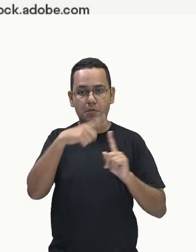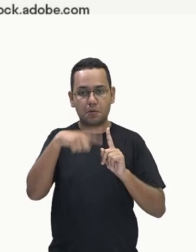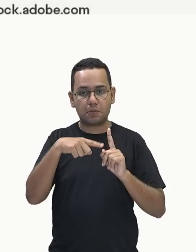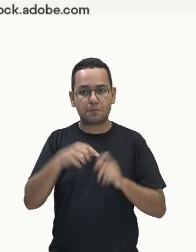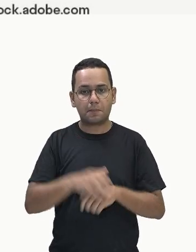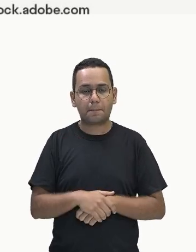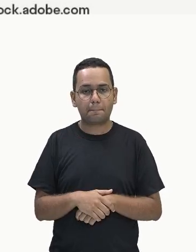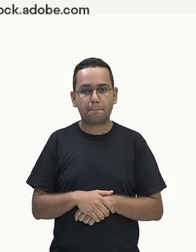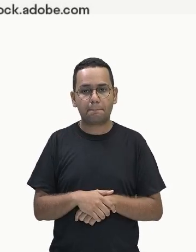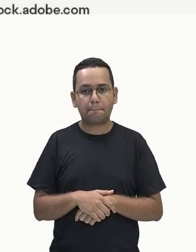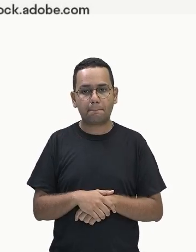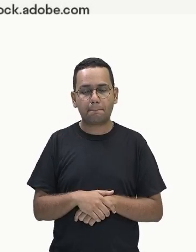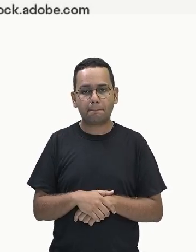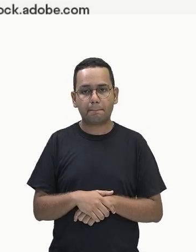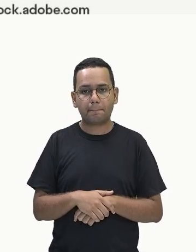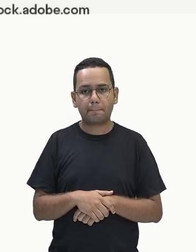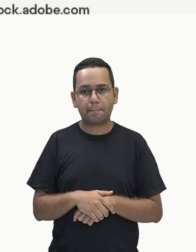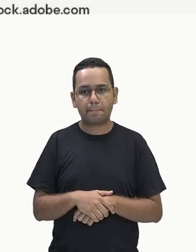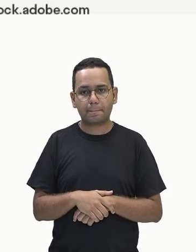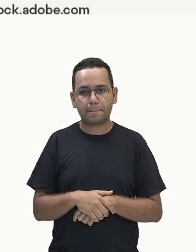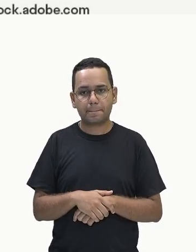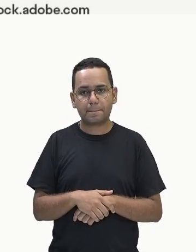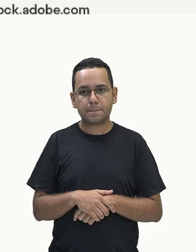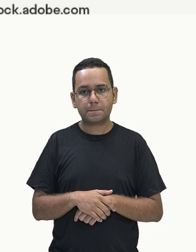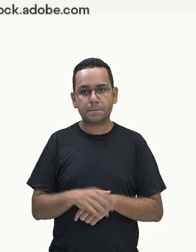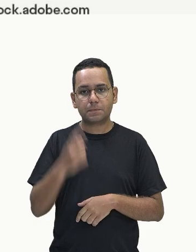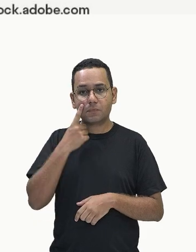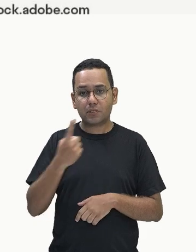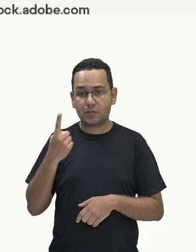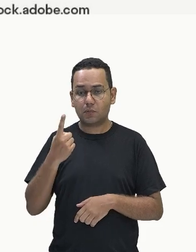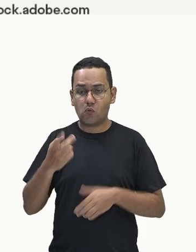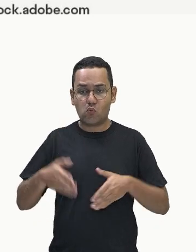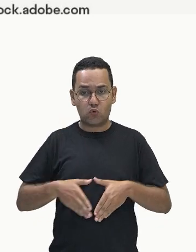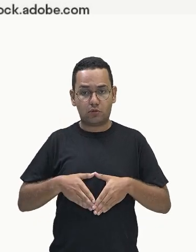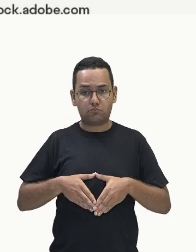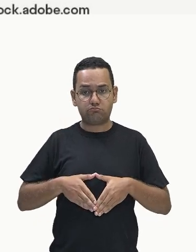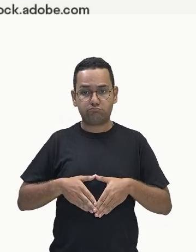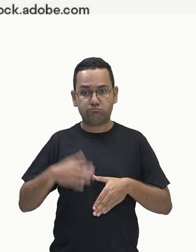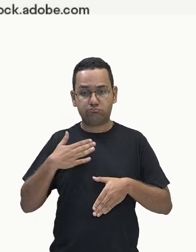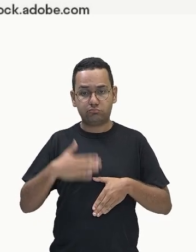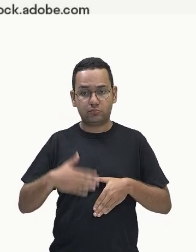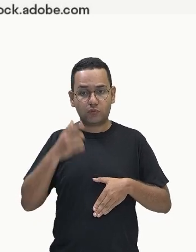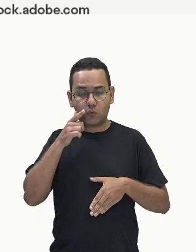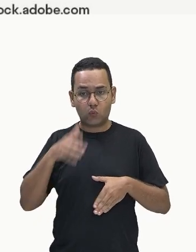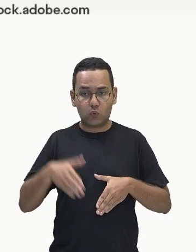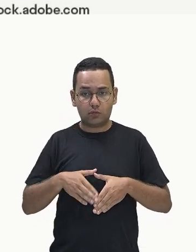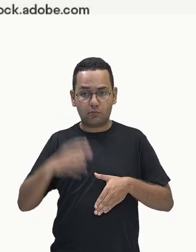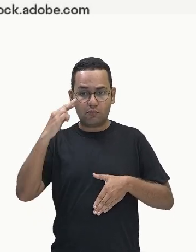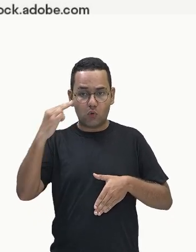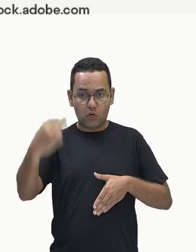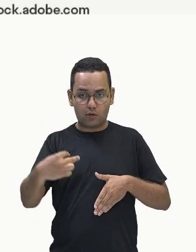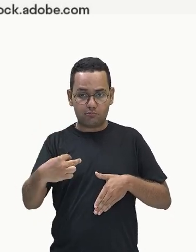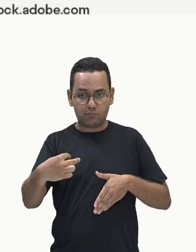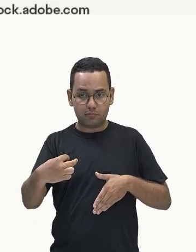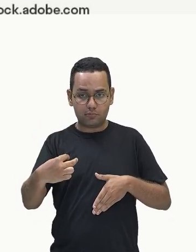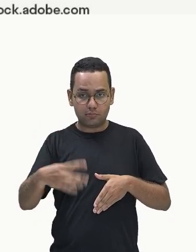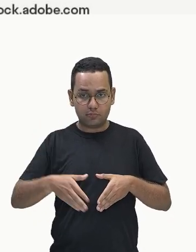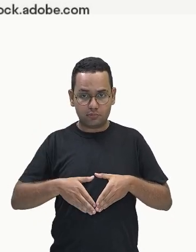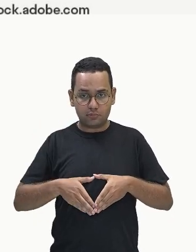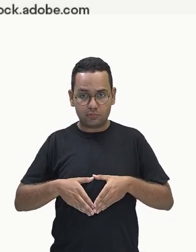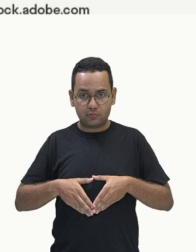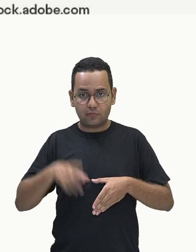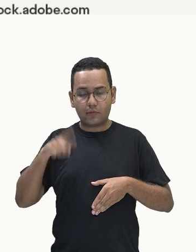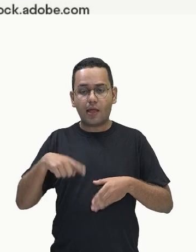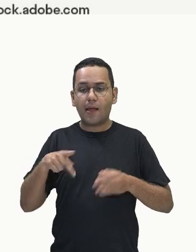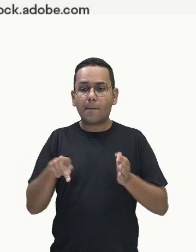na imagem, isso aqui representa um útero cortado de frente. Se você estivesse olhando de frente para uma mulher, essa